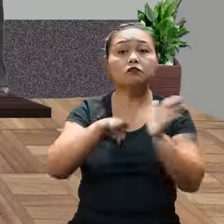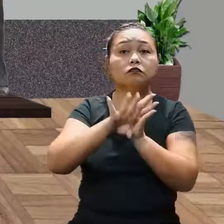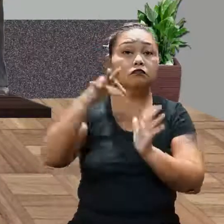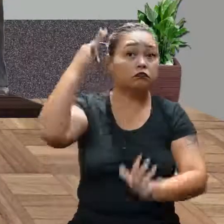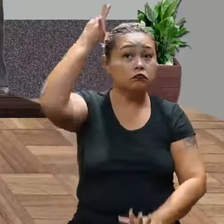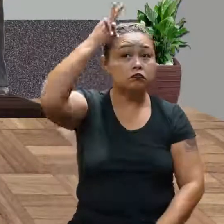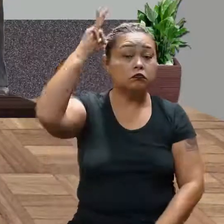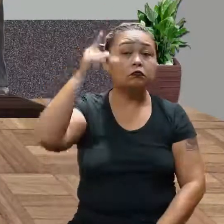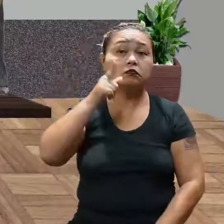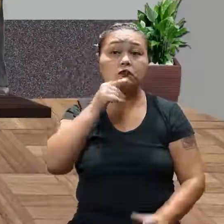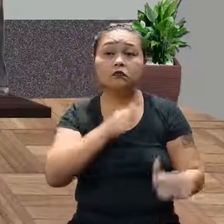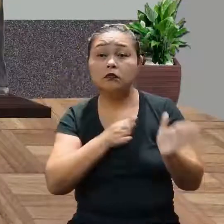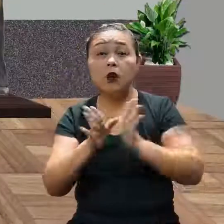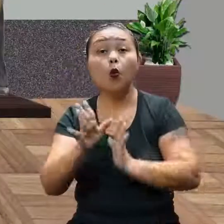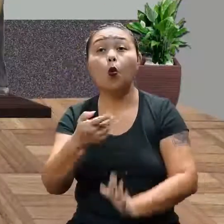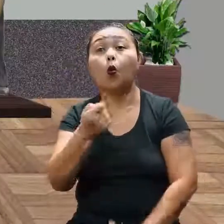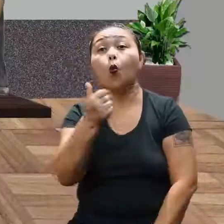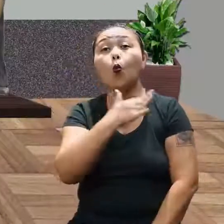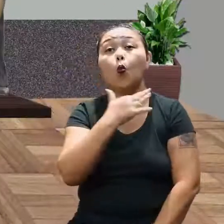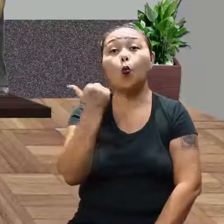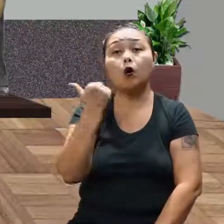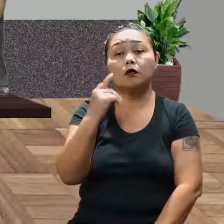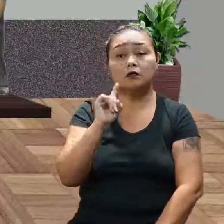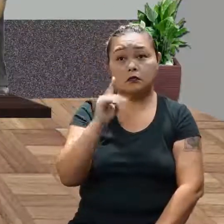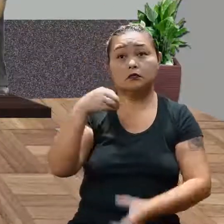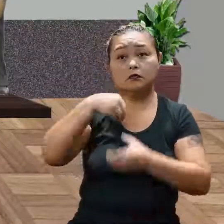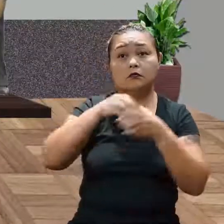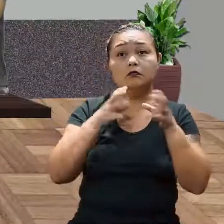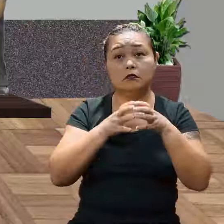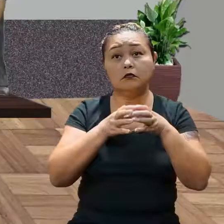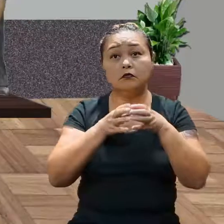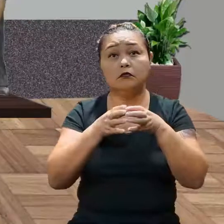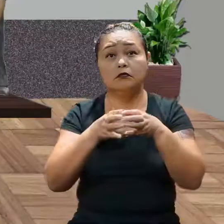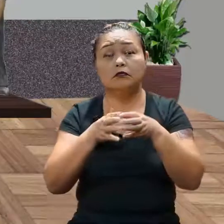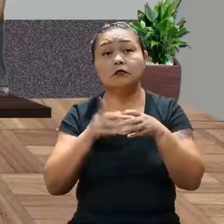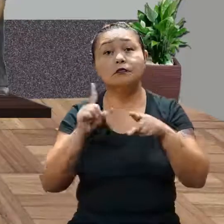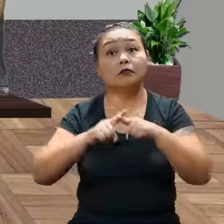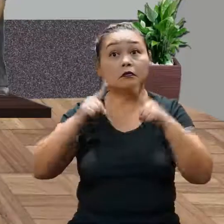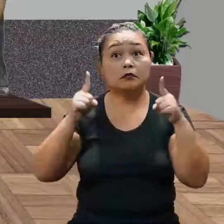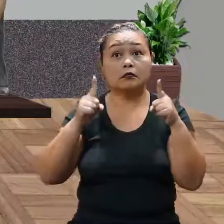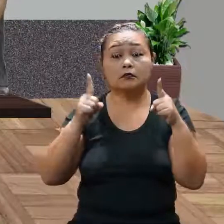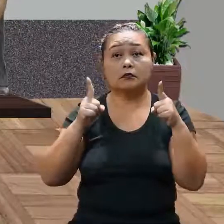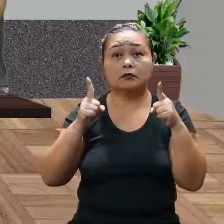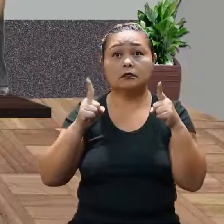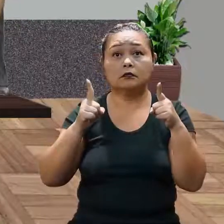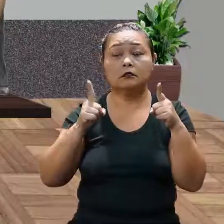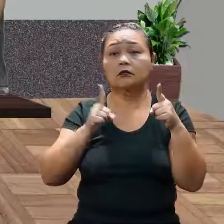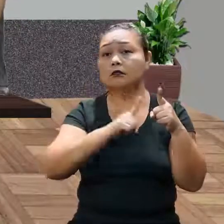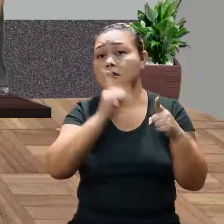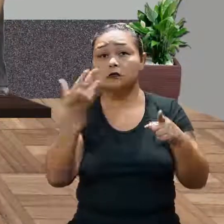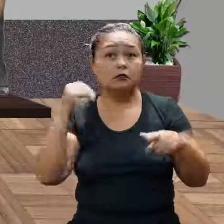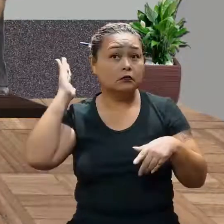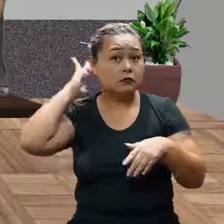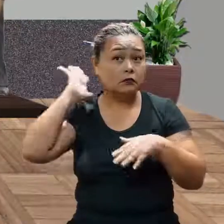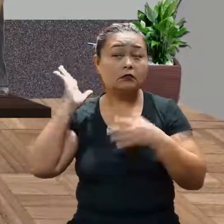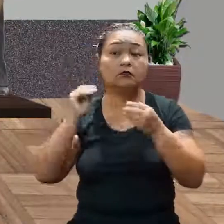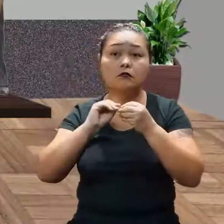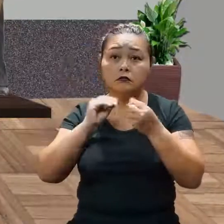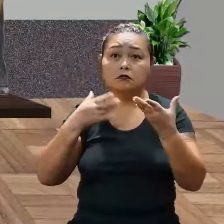do Rio Madeira quase morto dentro dessa expedição. Mas ele vai para Belém, ele é